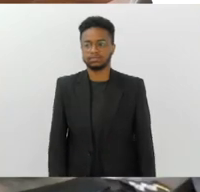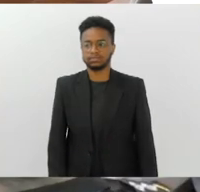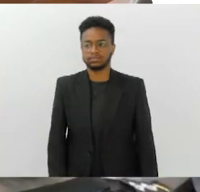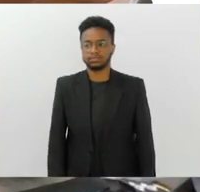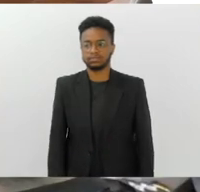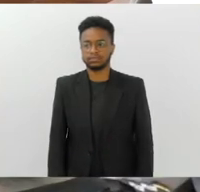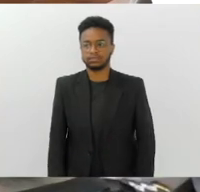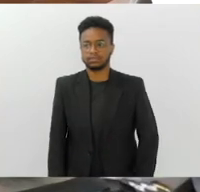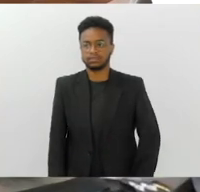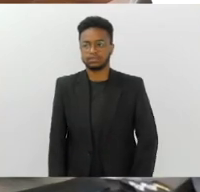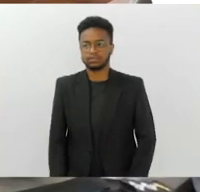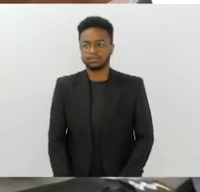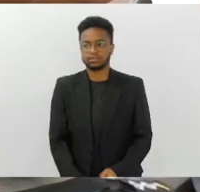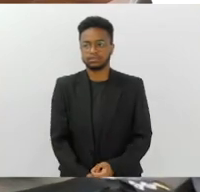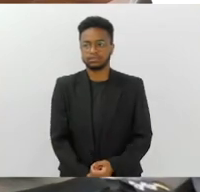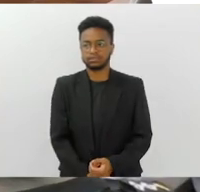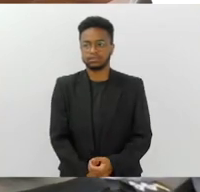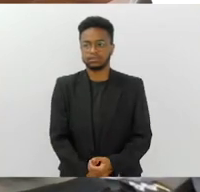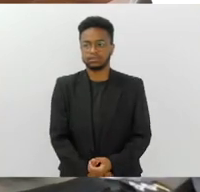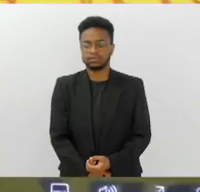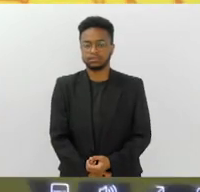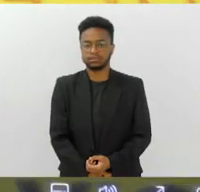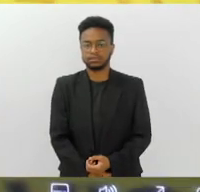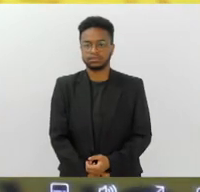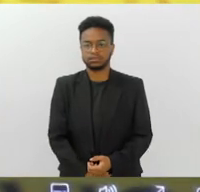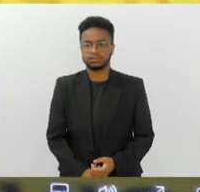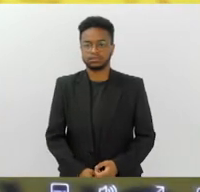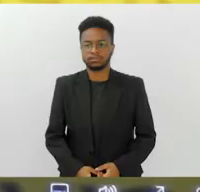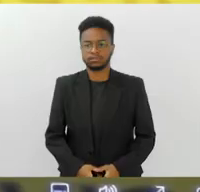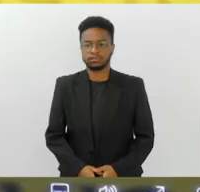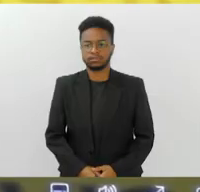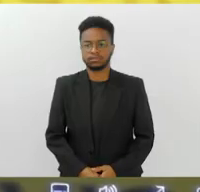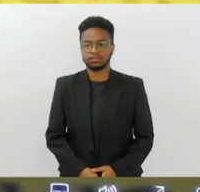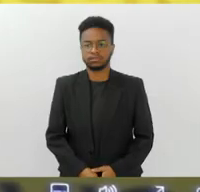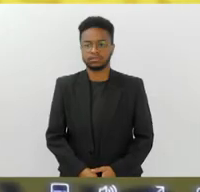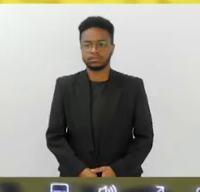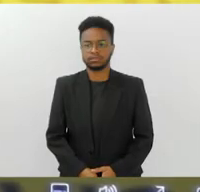aqui a vigilância entrou em campo e